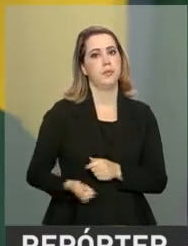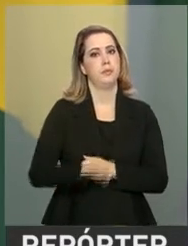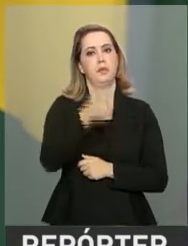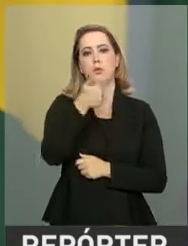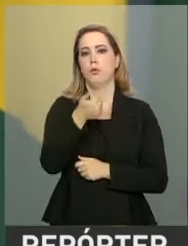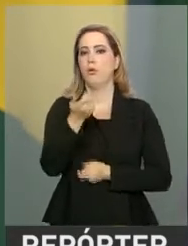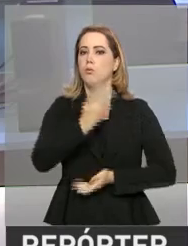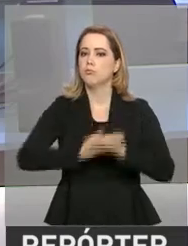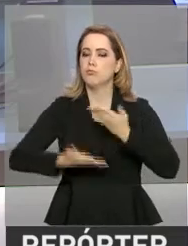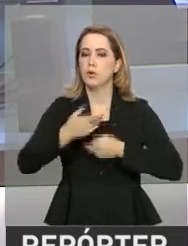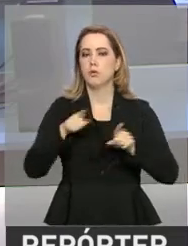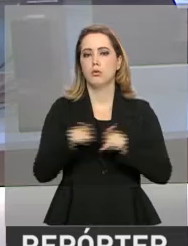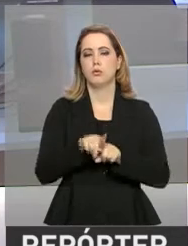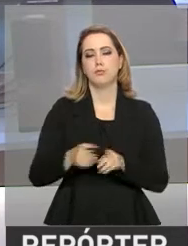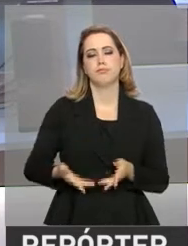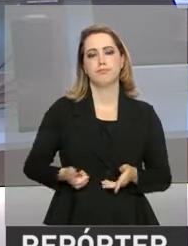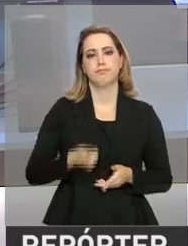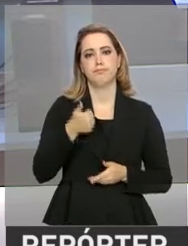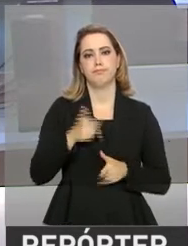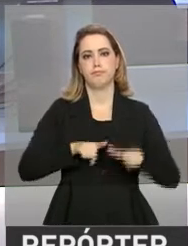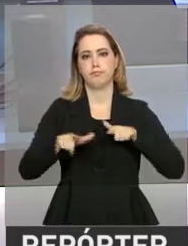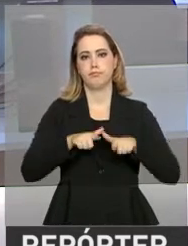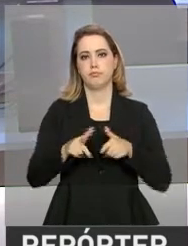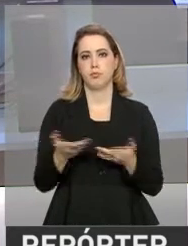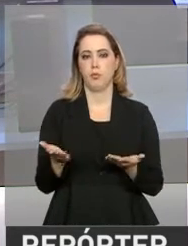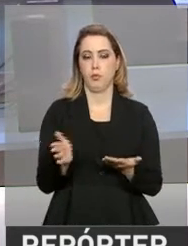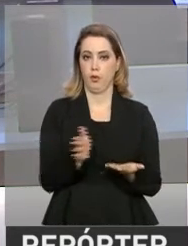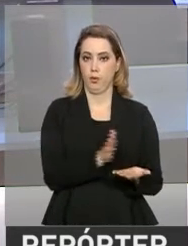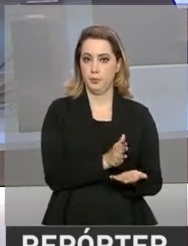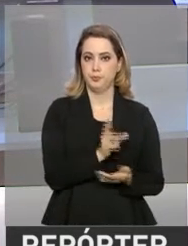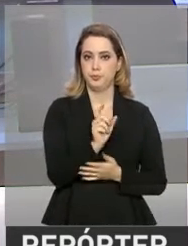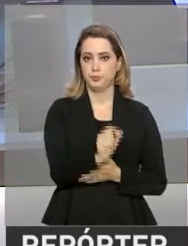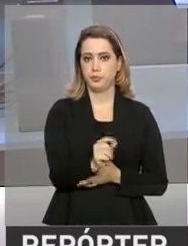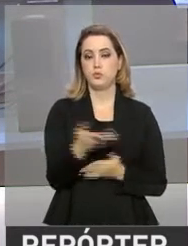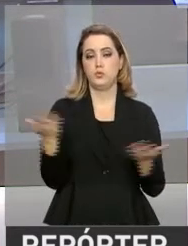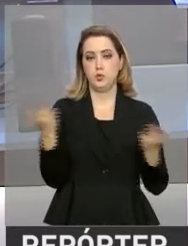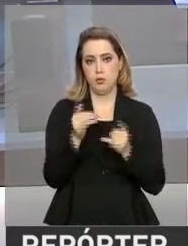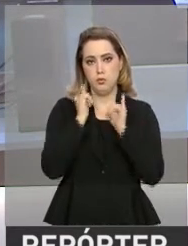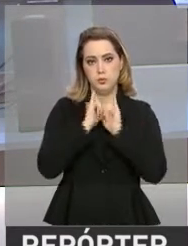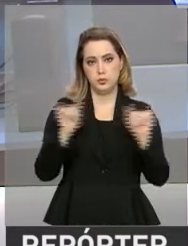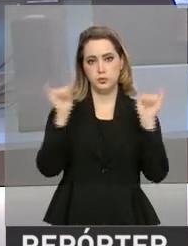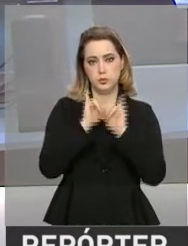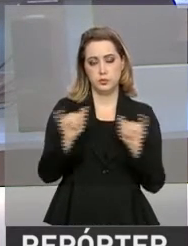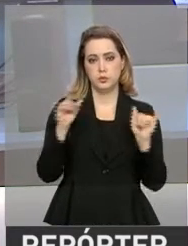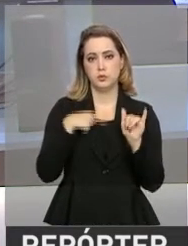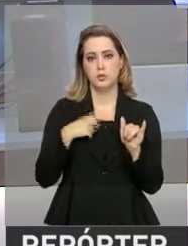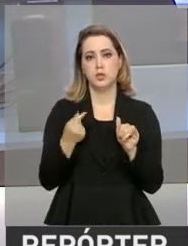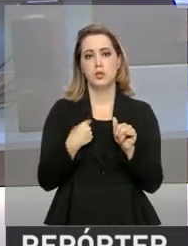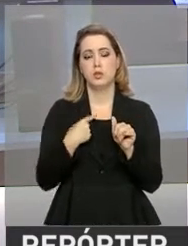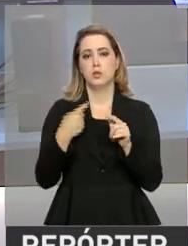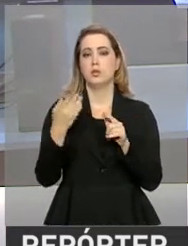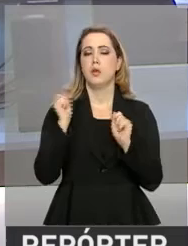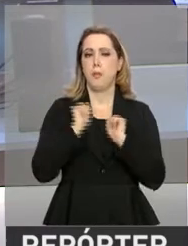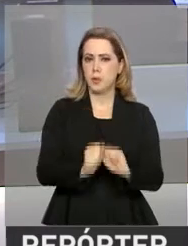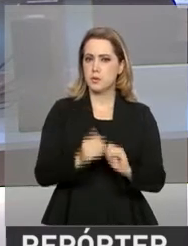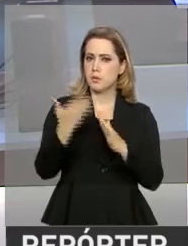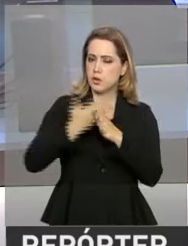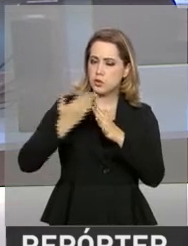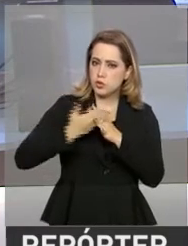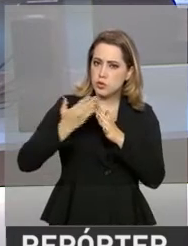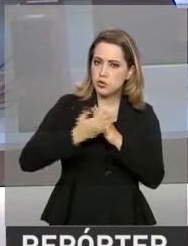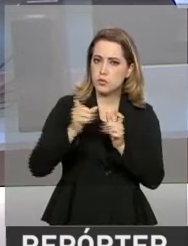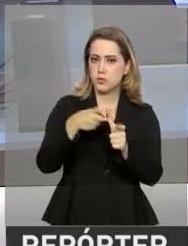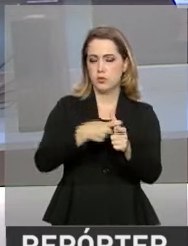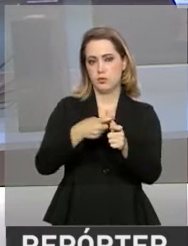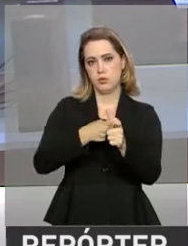mais empregos foi lançado hoje também o mutirão da renegociação a idéia é regularizar a situação de micro e